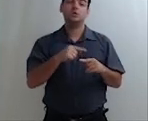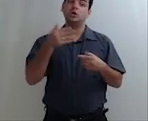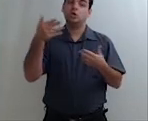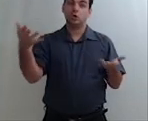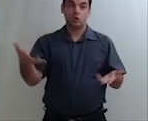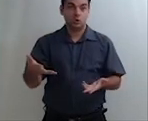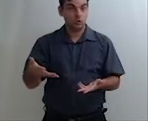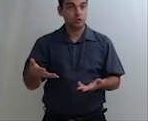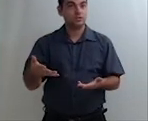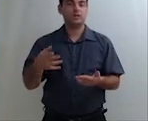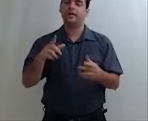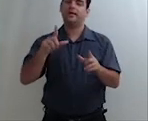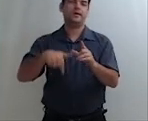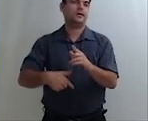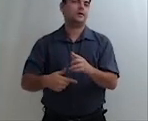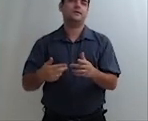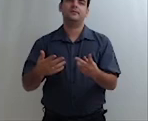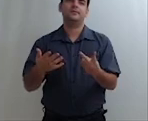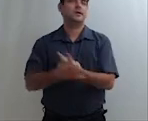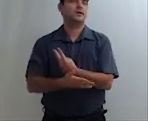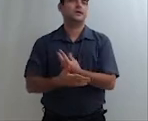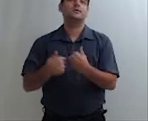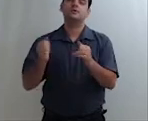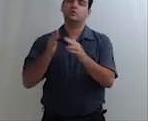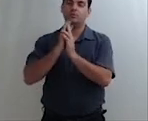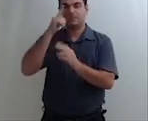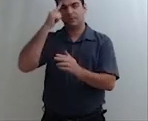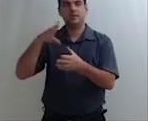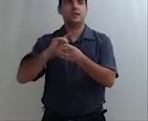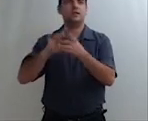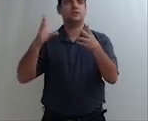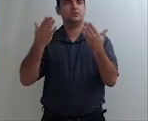soltura para recorrente excelência